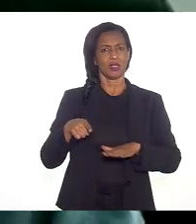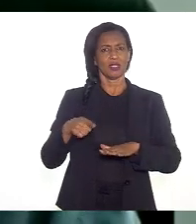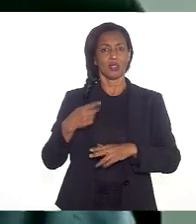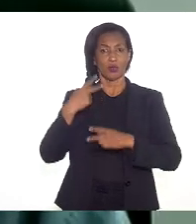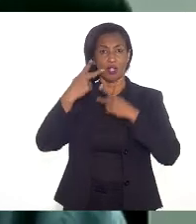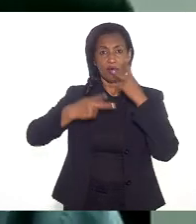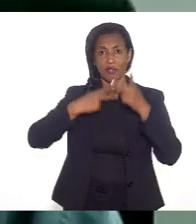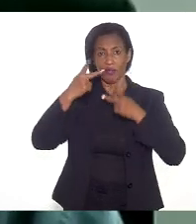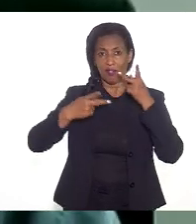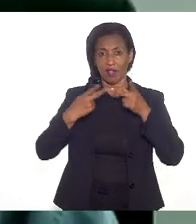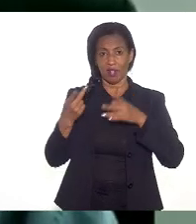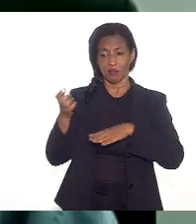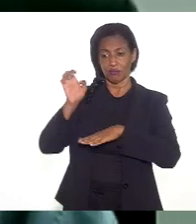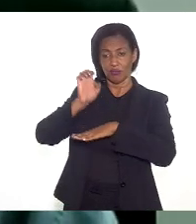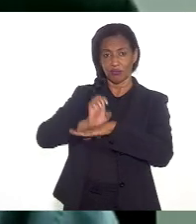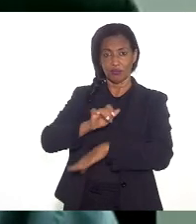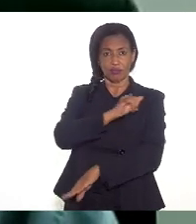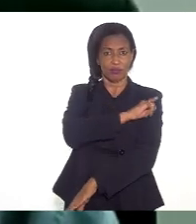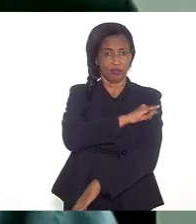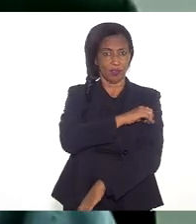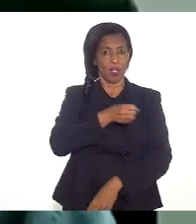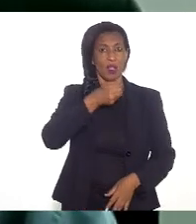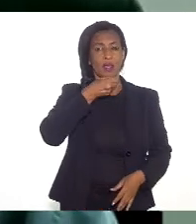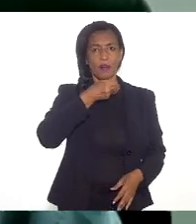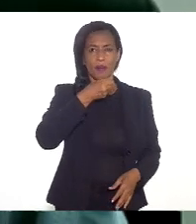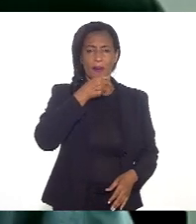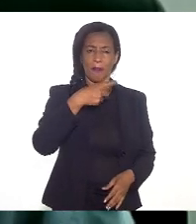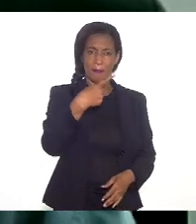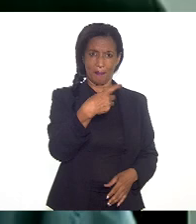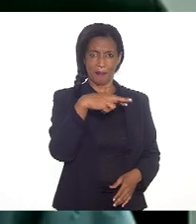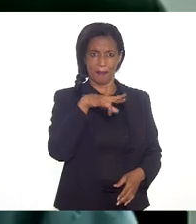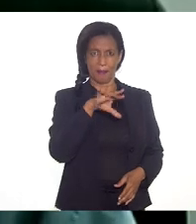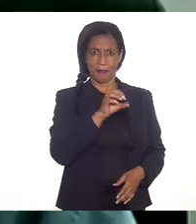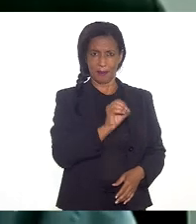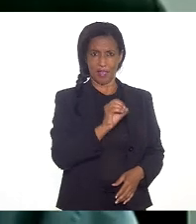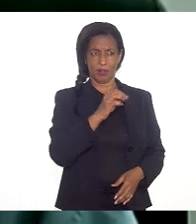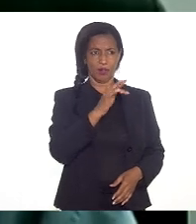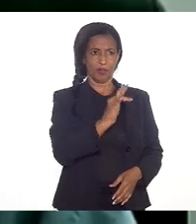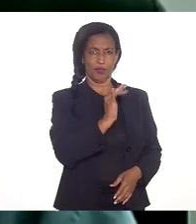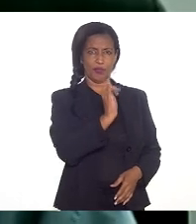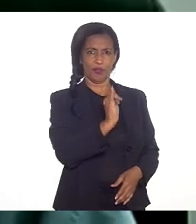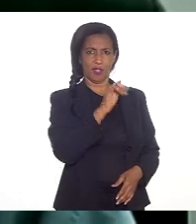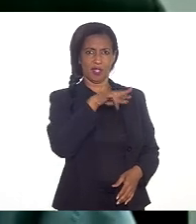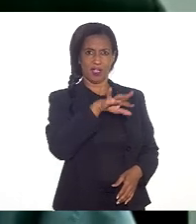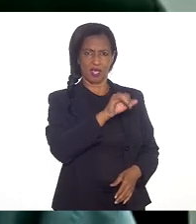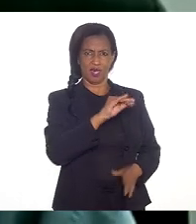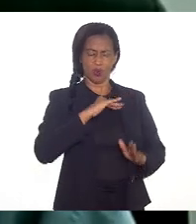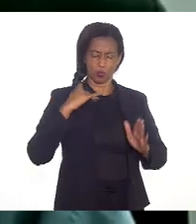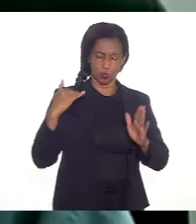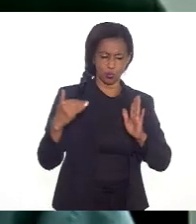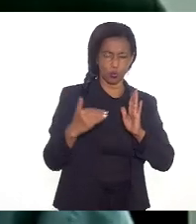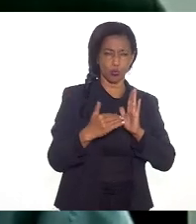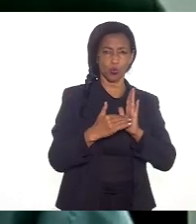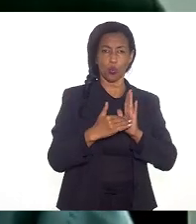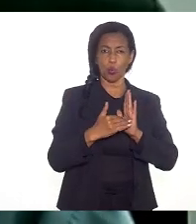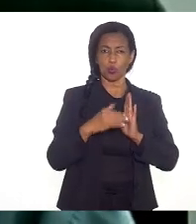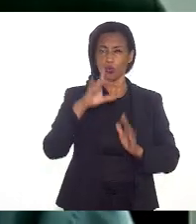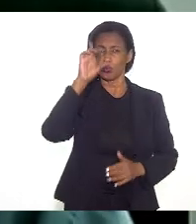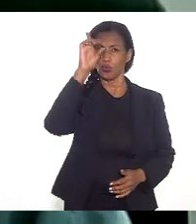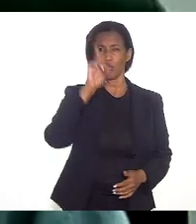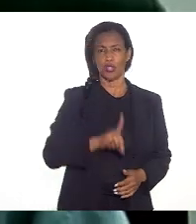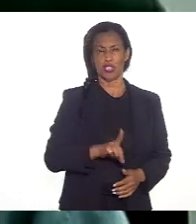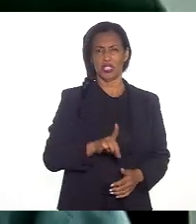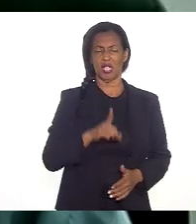Janeiro. O repórter Pedro Figueiredo tem todo o direito